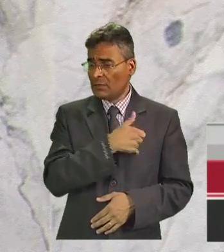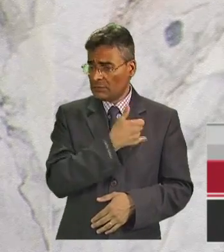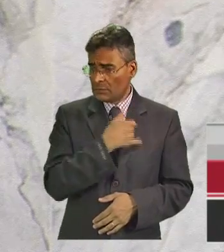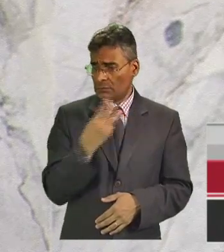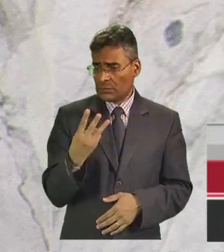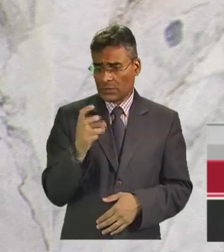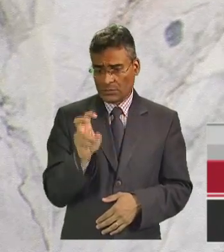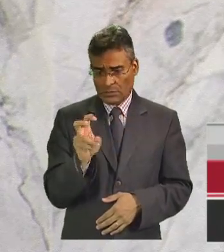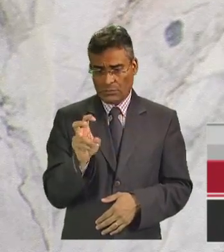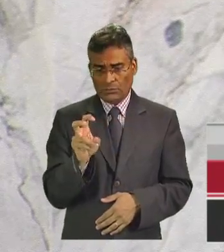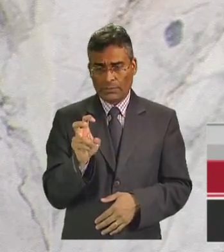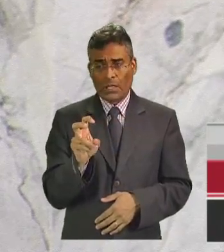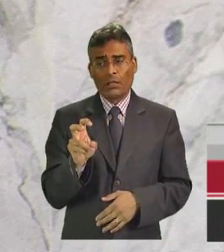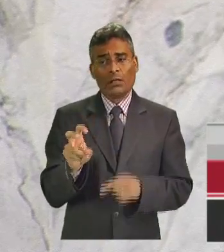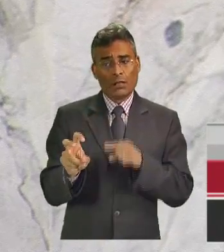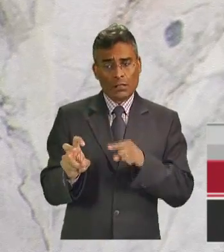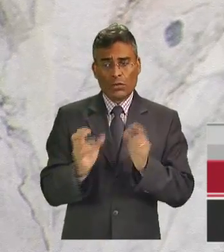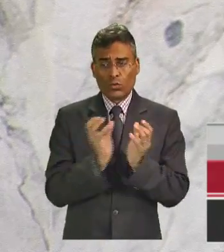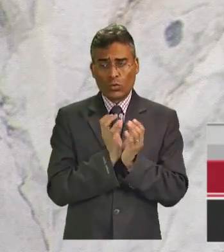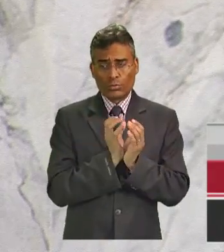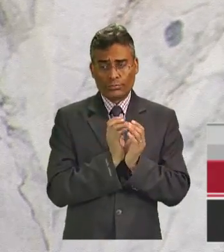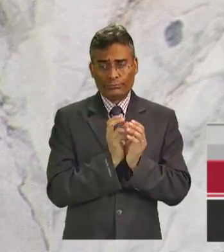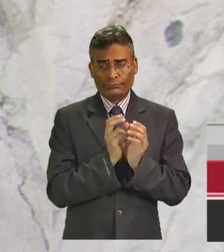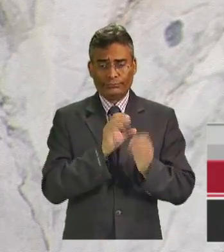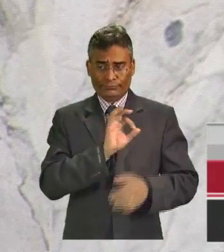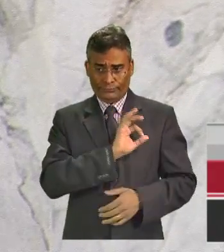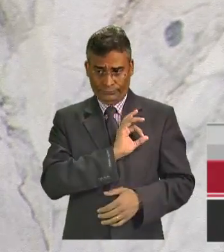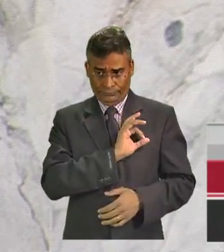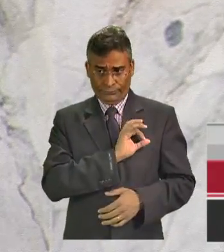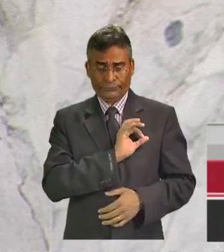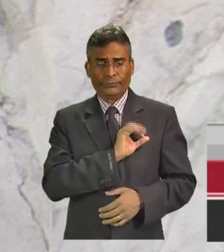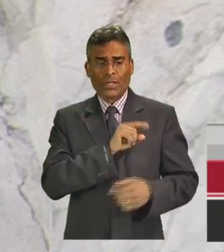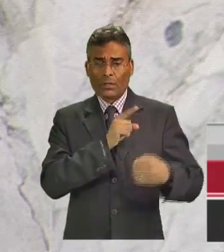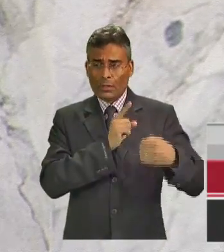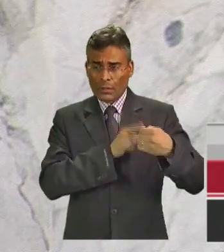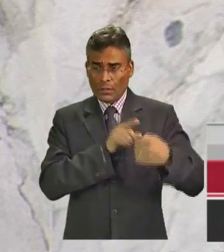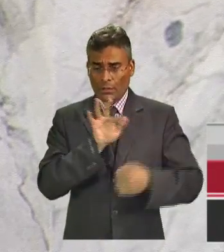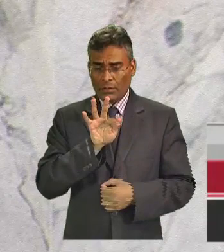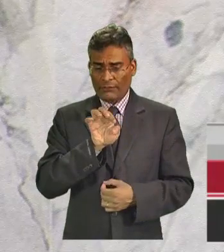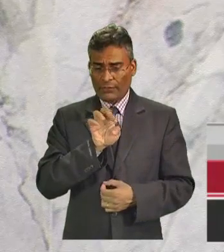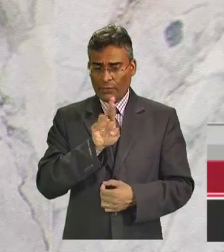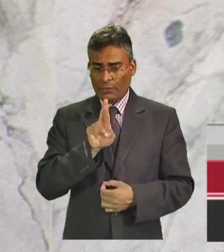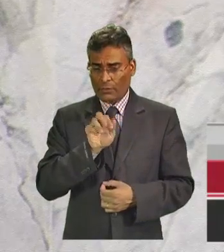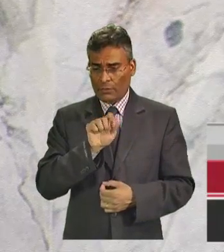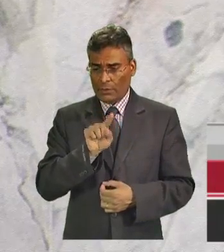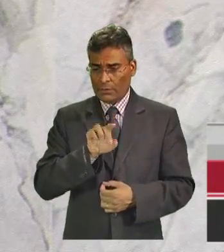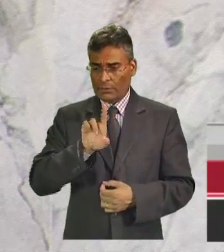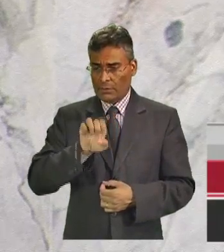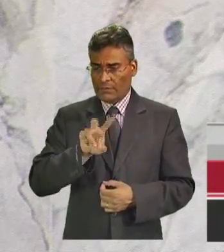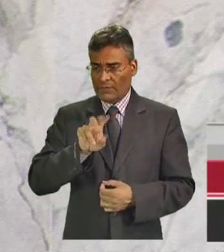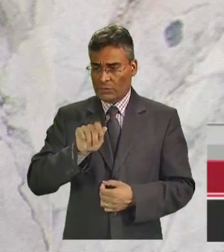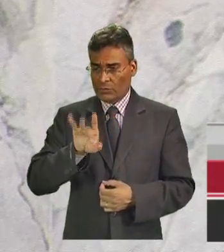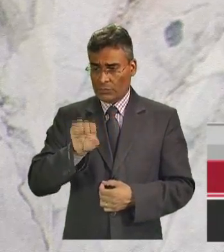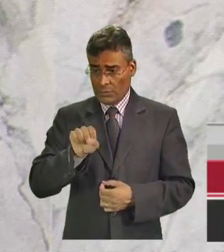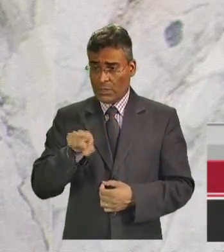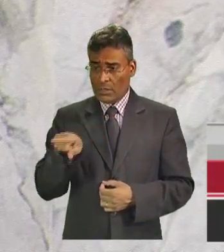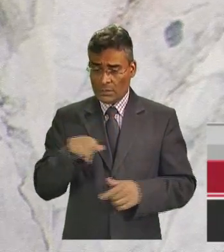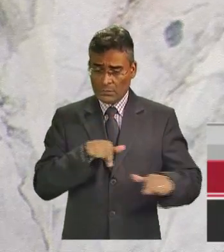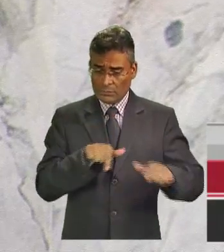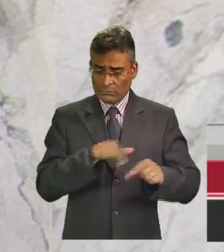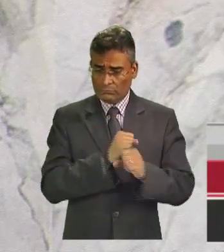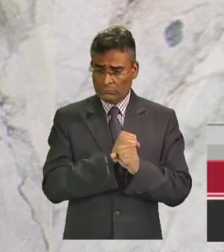35 anos, que estava no 32 Batalhão, lá em Ferraz de Vasconcelos. Ele estava na Polícia Militar há 12 anos e